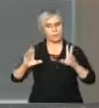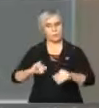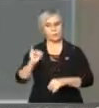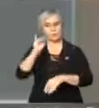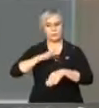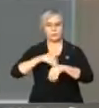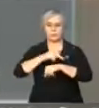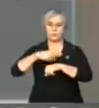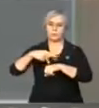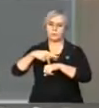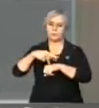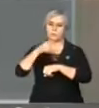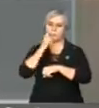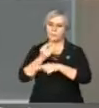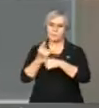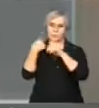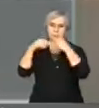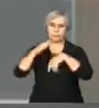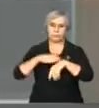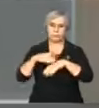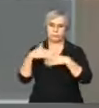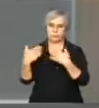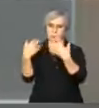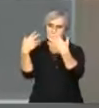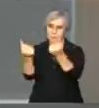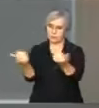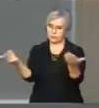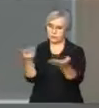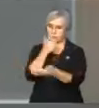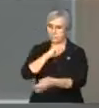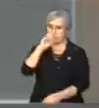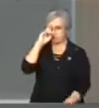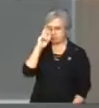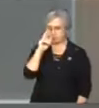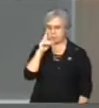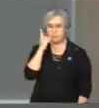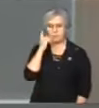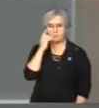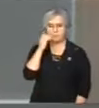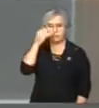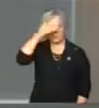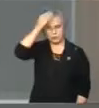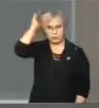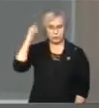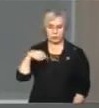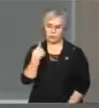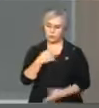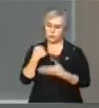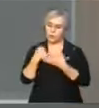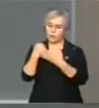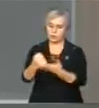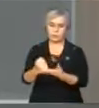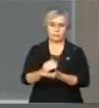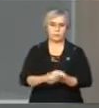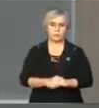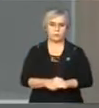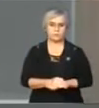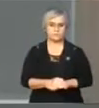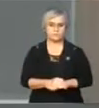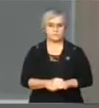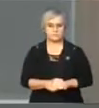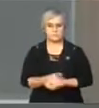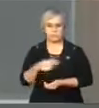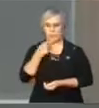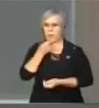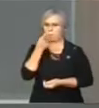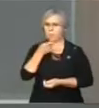para a retomada do crescimento. Receba, portanto, deputado Eduardo Cunha, o nosso apoio, que não politizamos o discurso, não